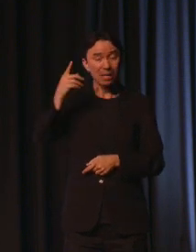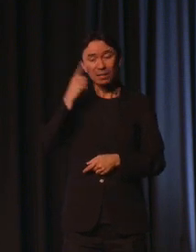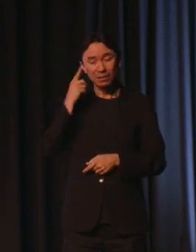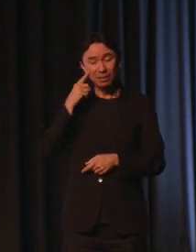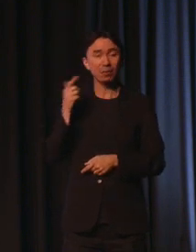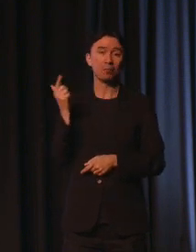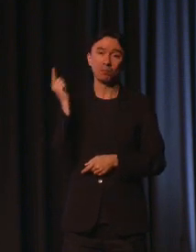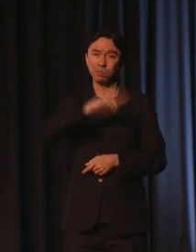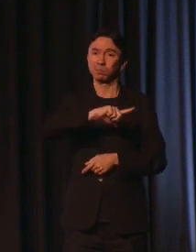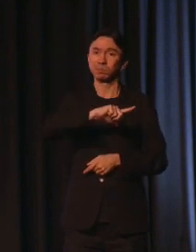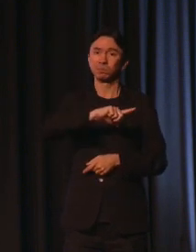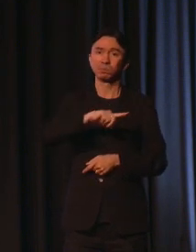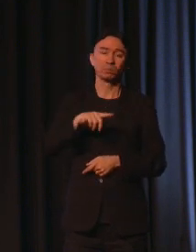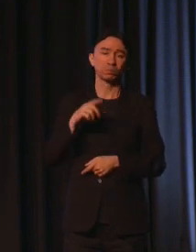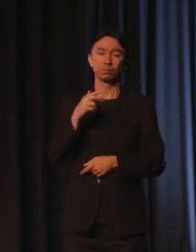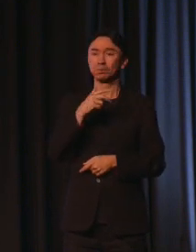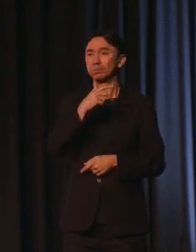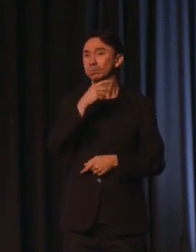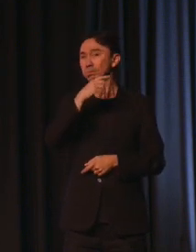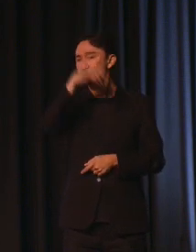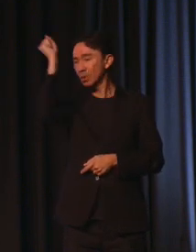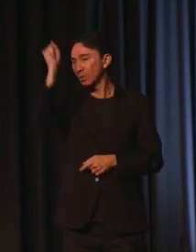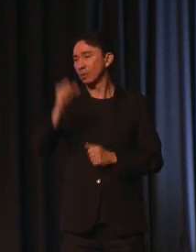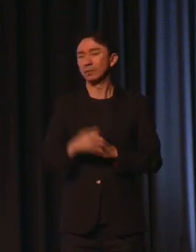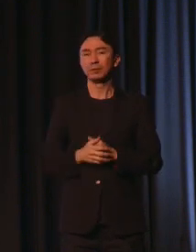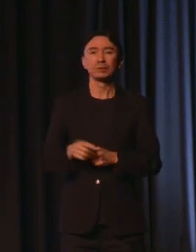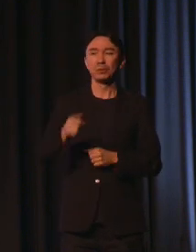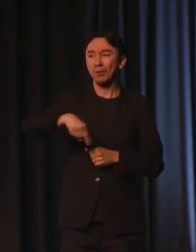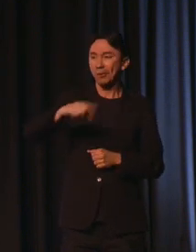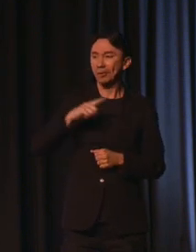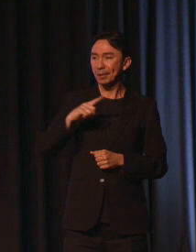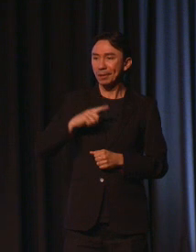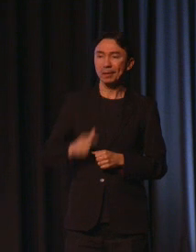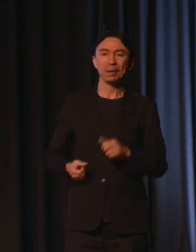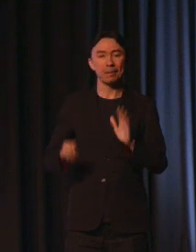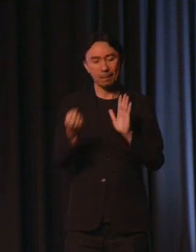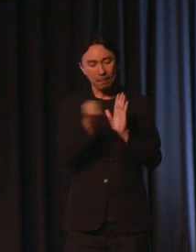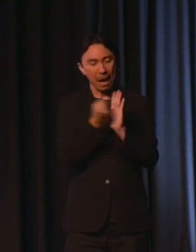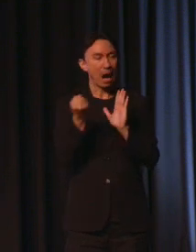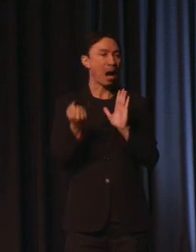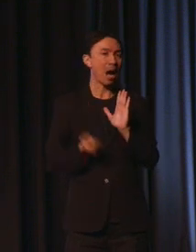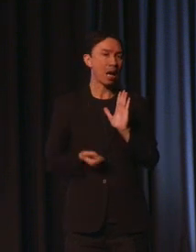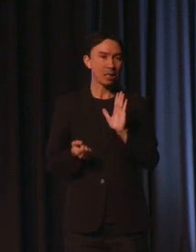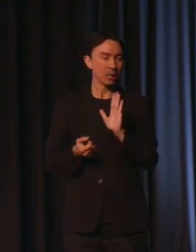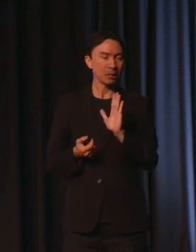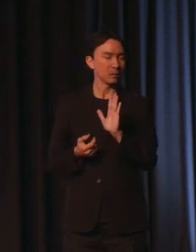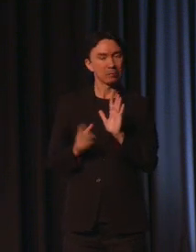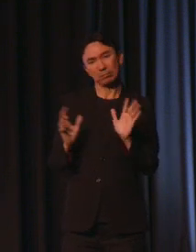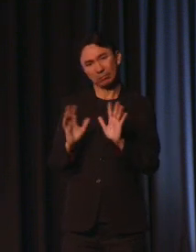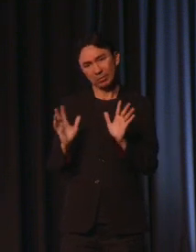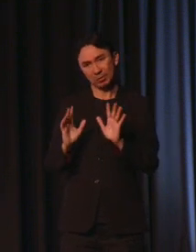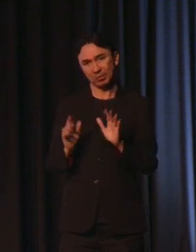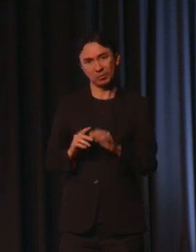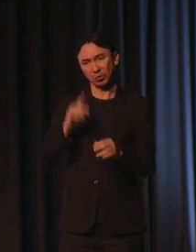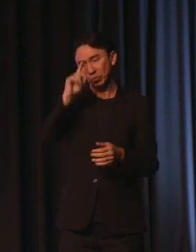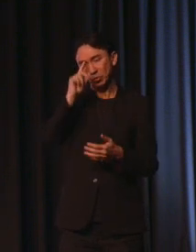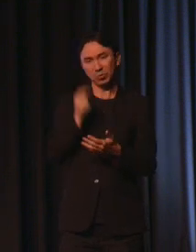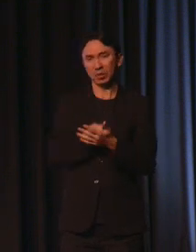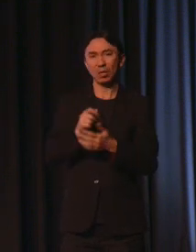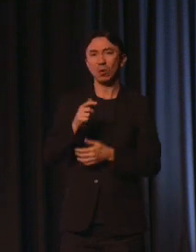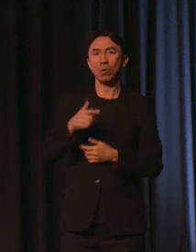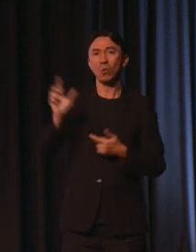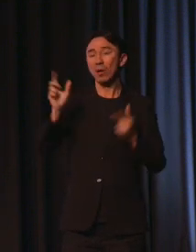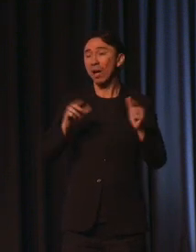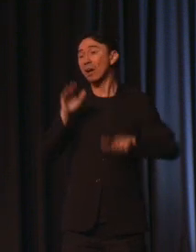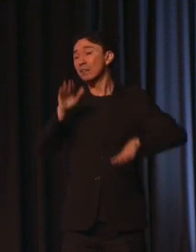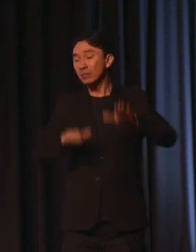aí a gente não tem como comprar por marca, né? Então, muitas vezes, como vocês sabem, às vezes vocês têm uma